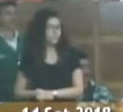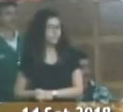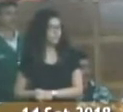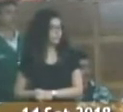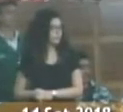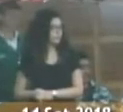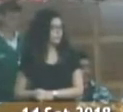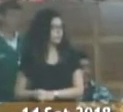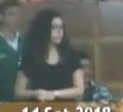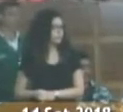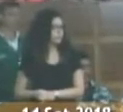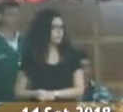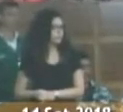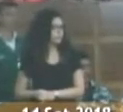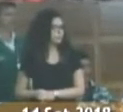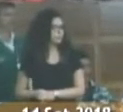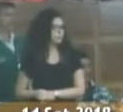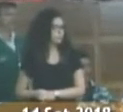Está funcionando esse? Tá.